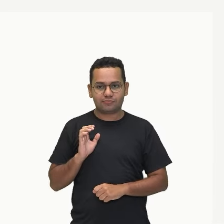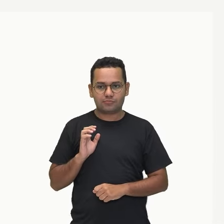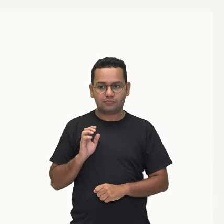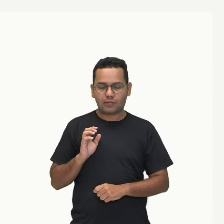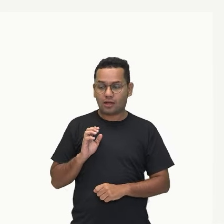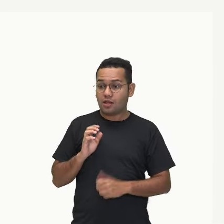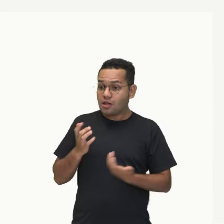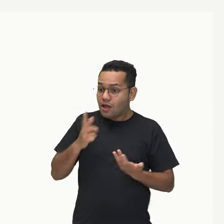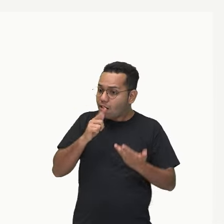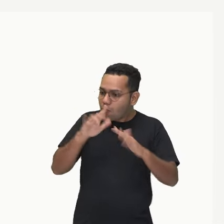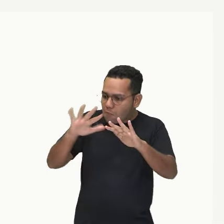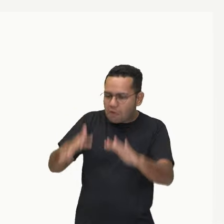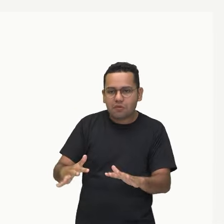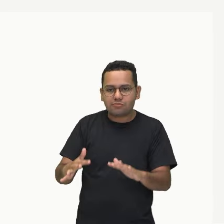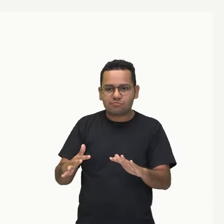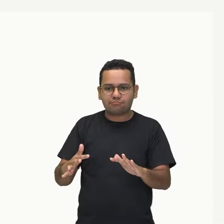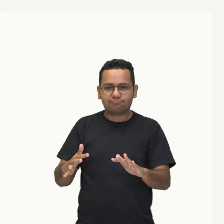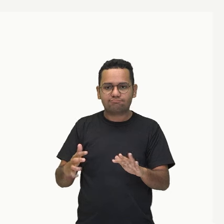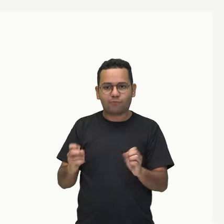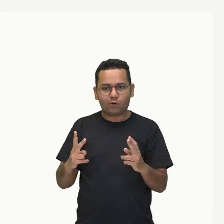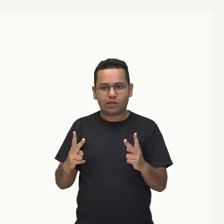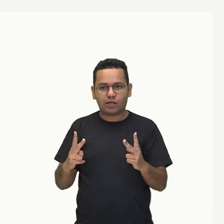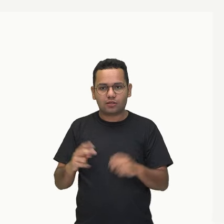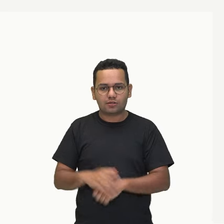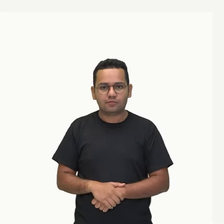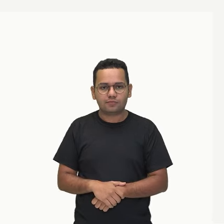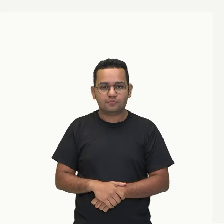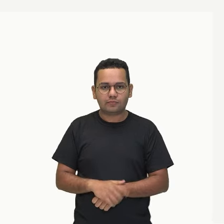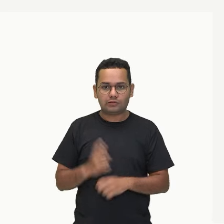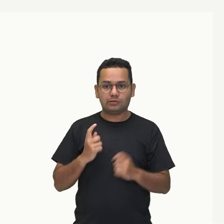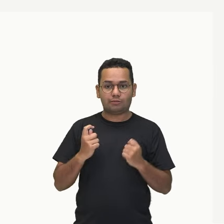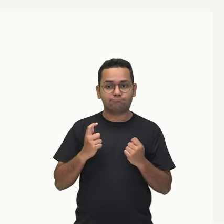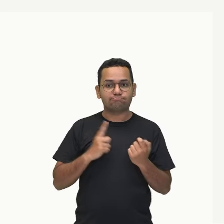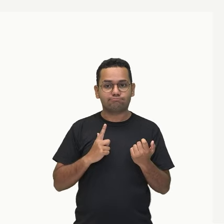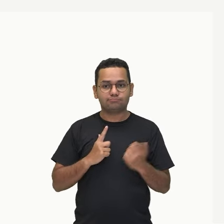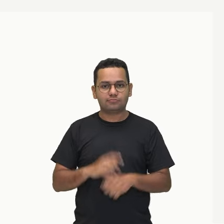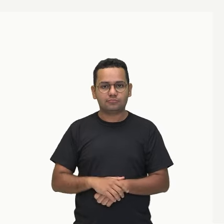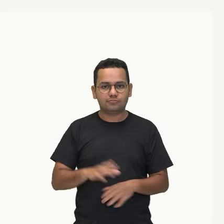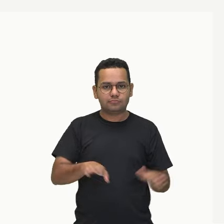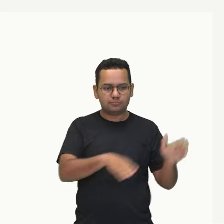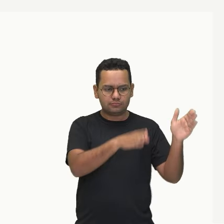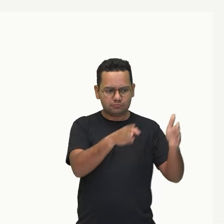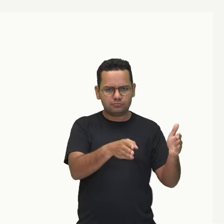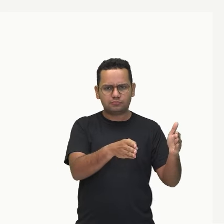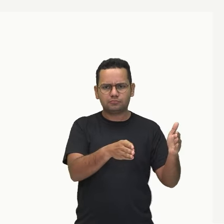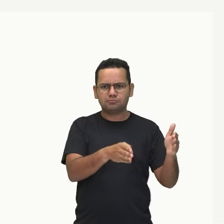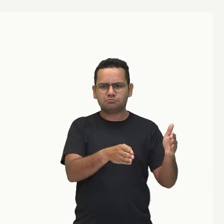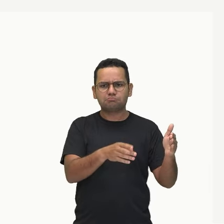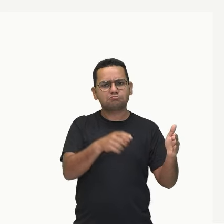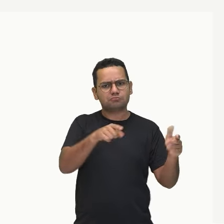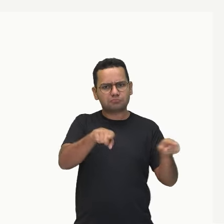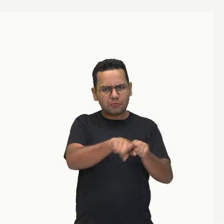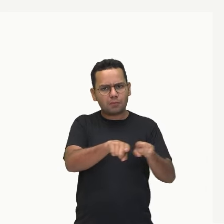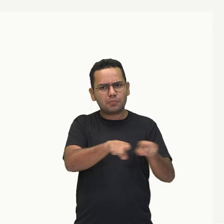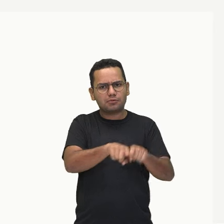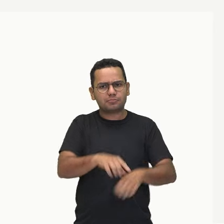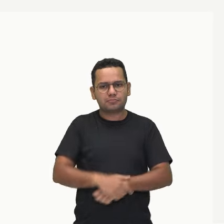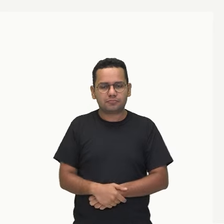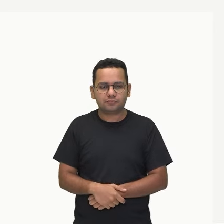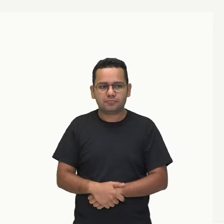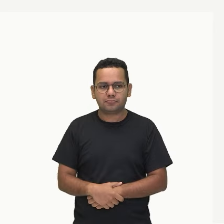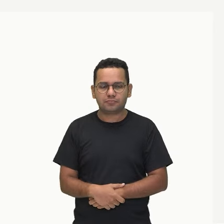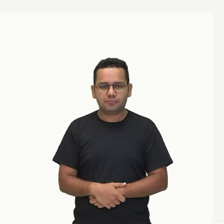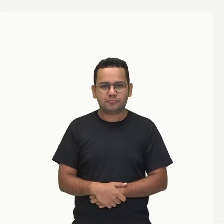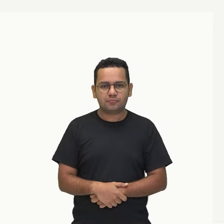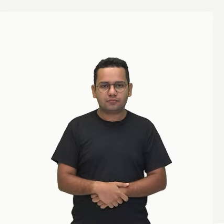ir, né? Porque eu verifico isso daí. O científico também é. Por que ele é verificável? Porque eu posso fazer o